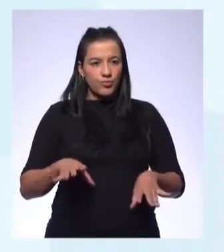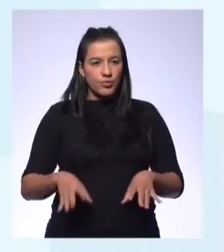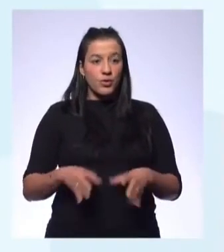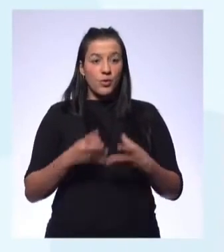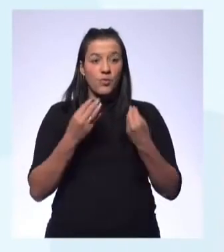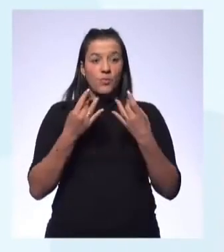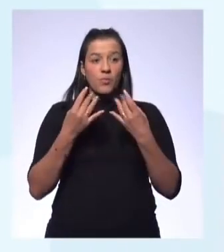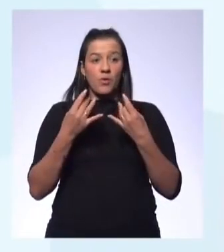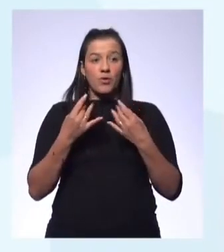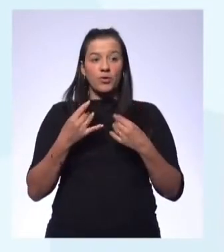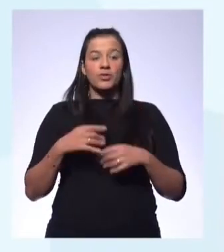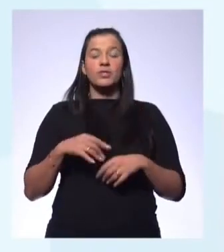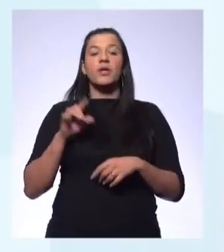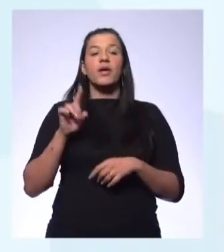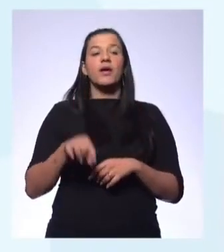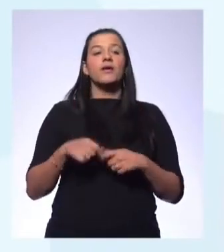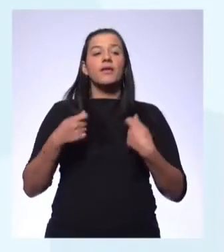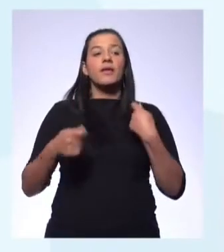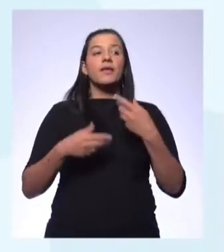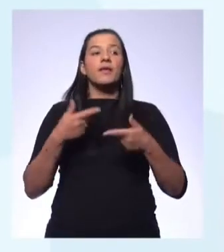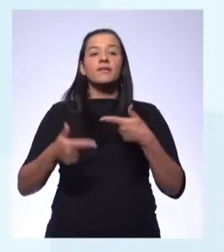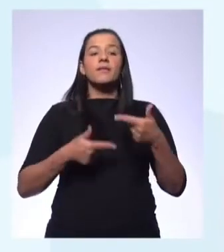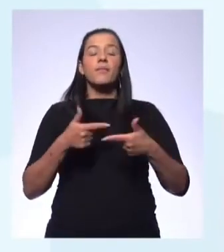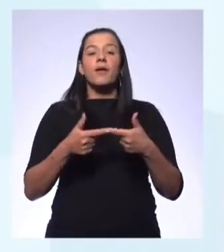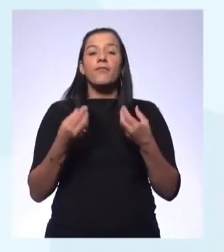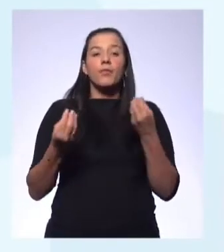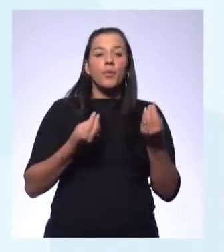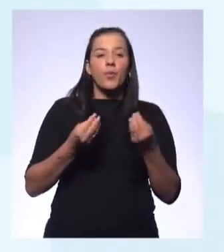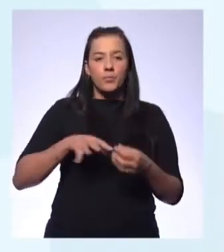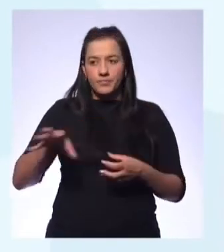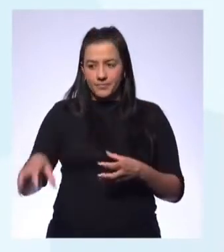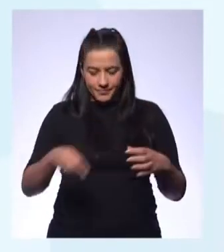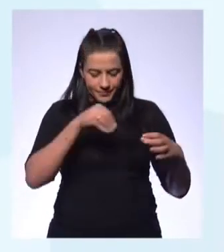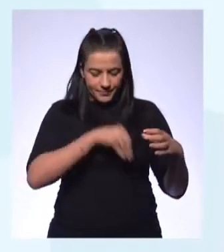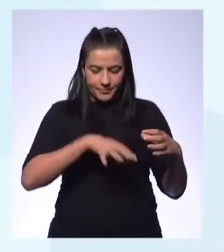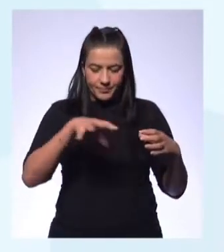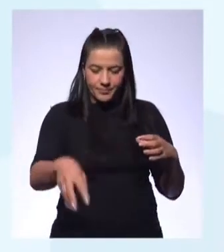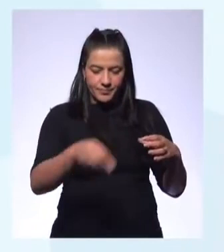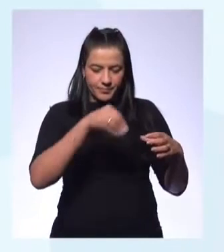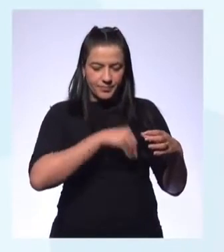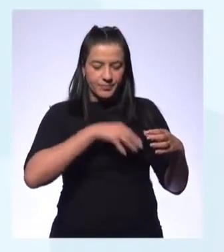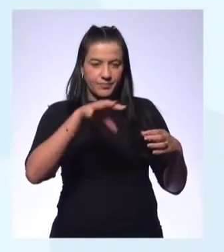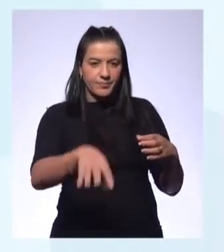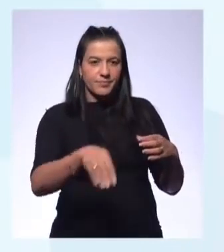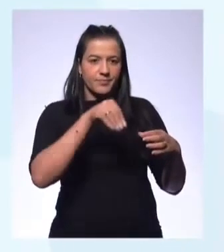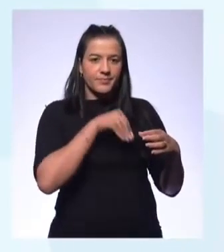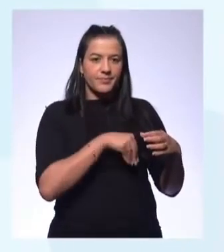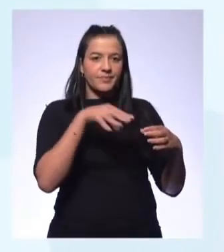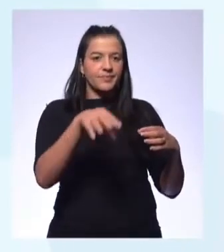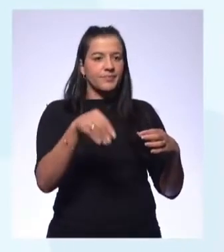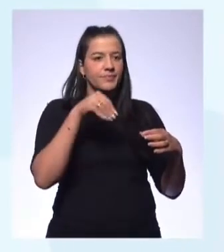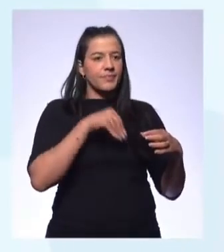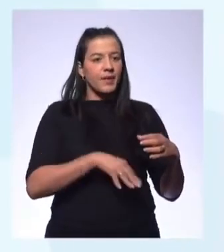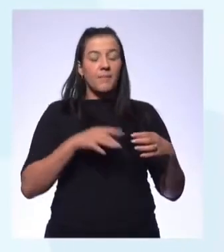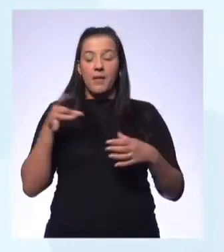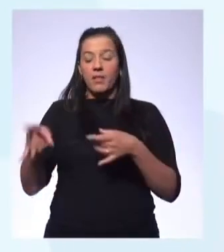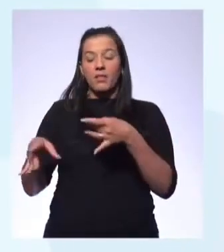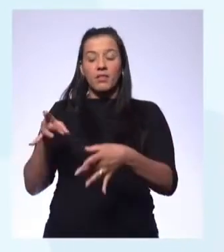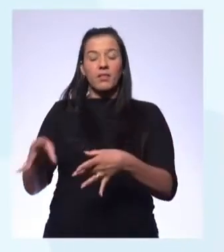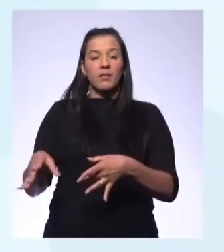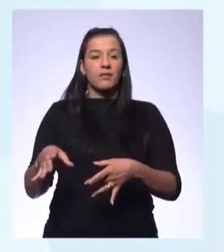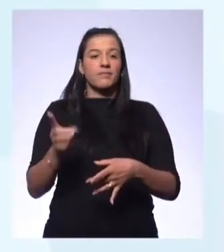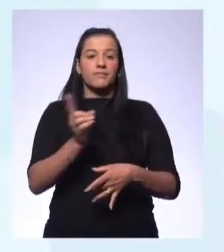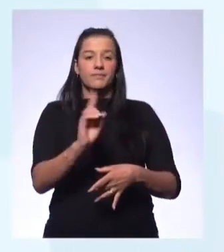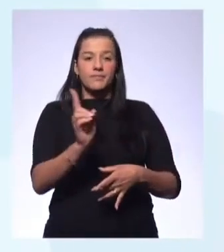Muitas crianças trabalhavam justamente recolhendo esses chumacinhos de lã para não desperdiçar a